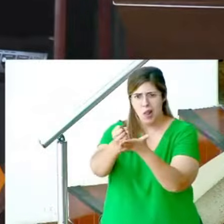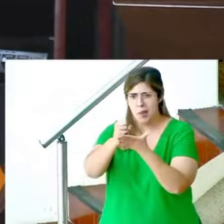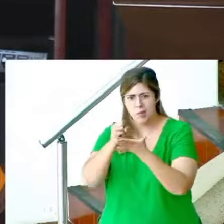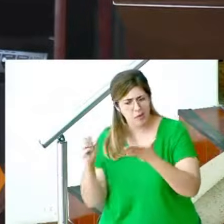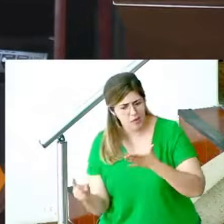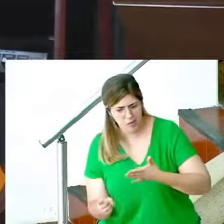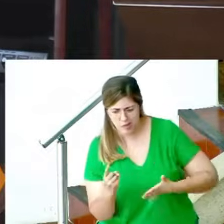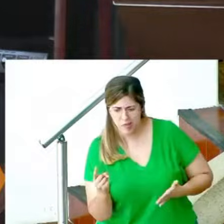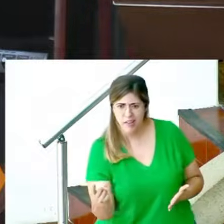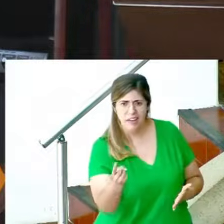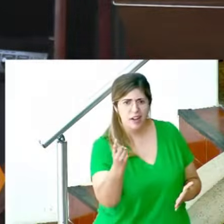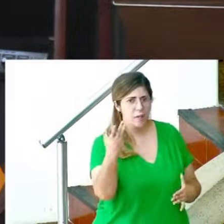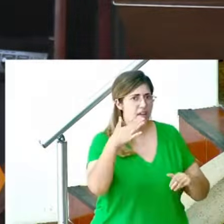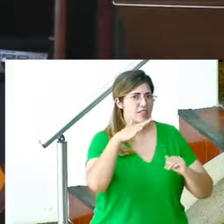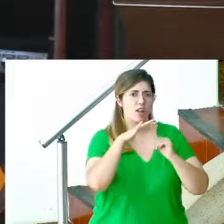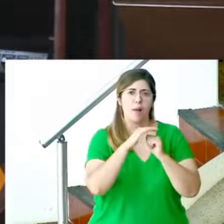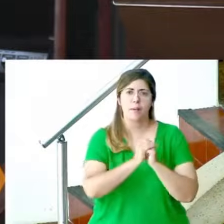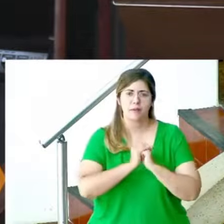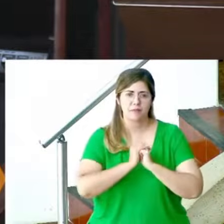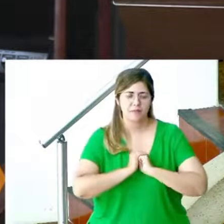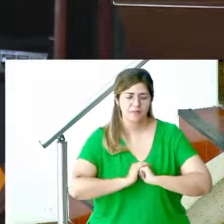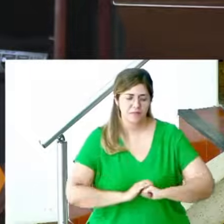séculos. Amém.